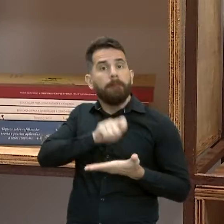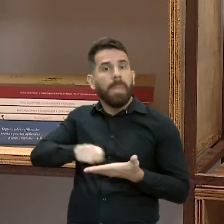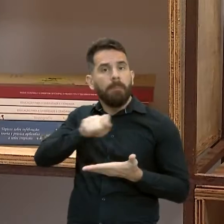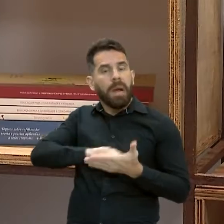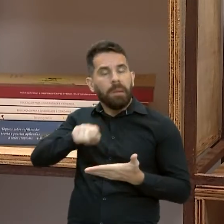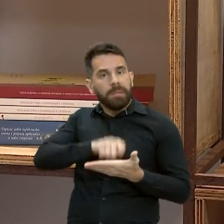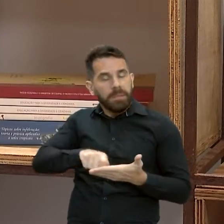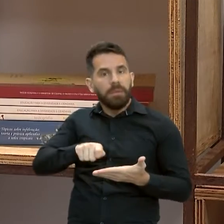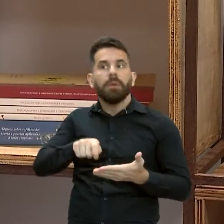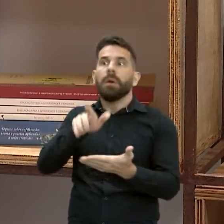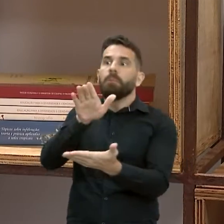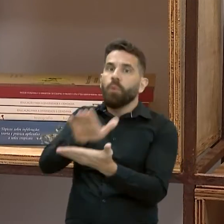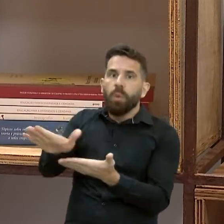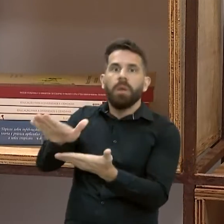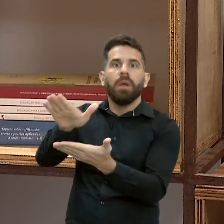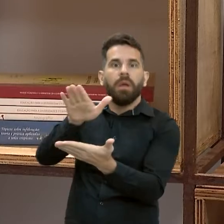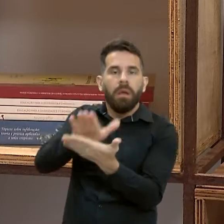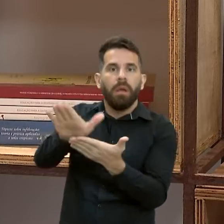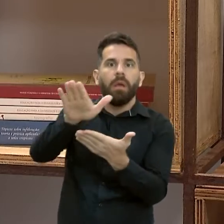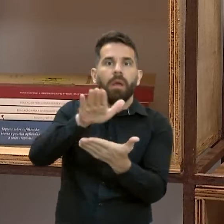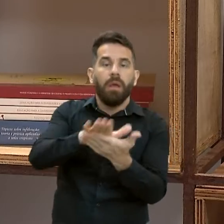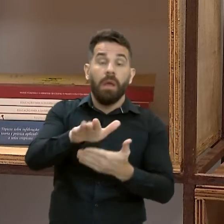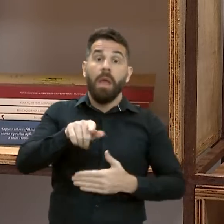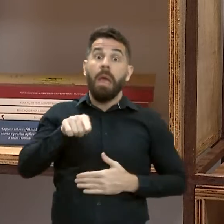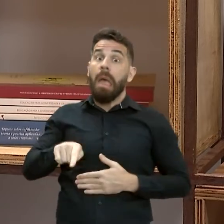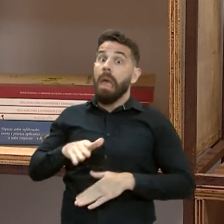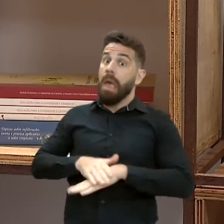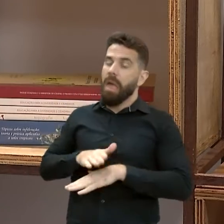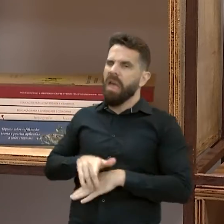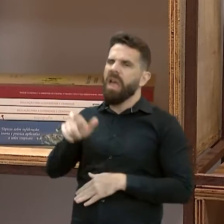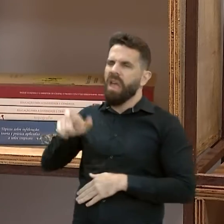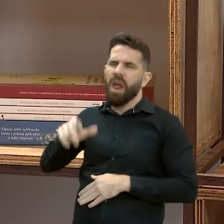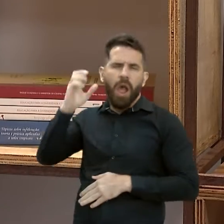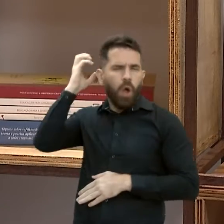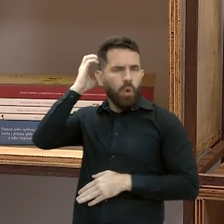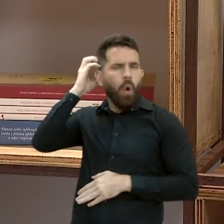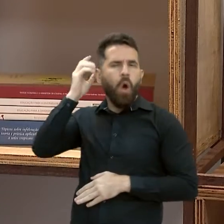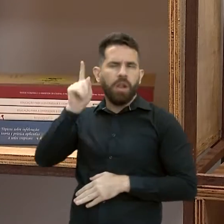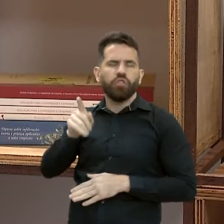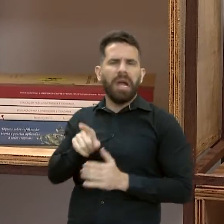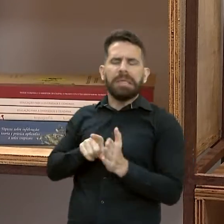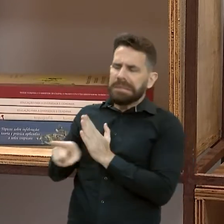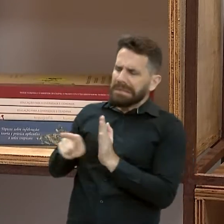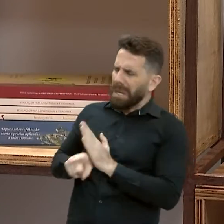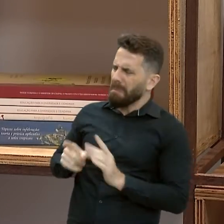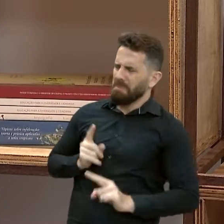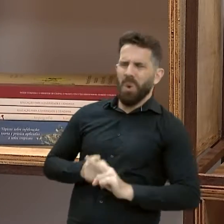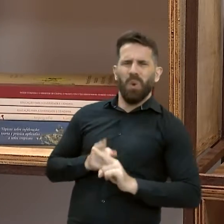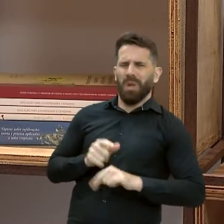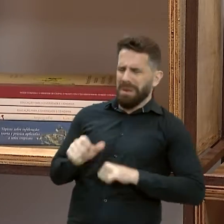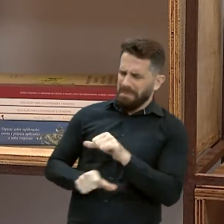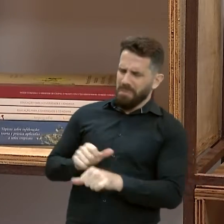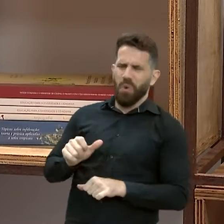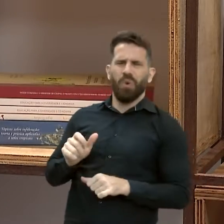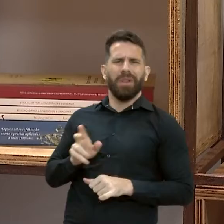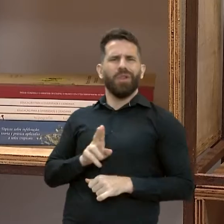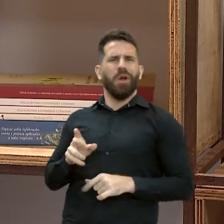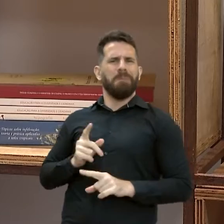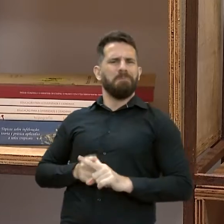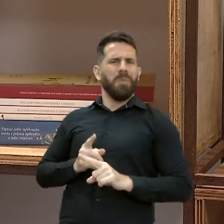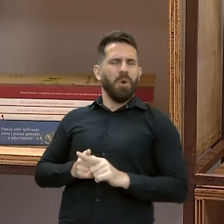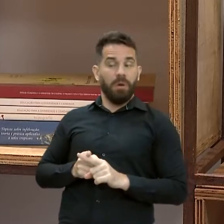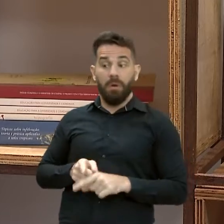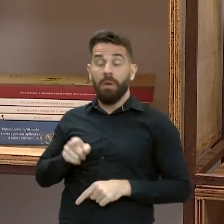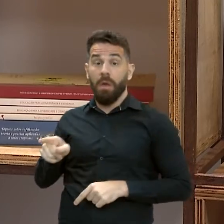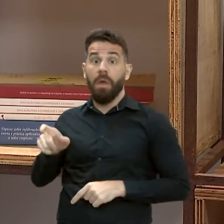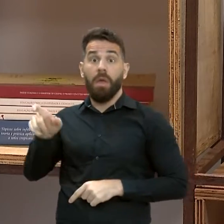E como na cidade, isso ela mesma já falou em algumas entrevistas, né, no tempo quando ela estava viva, que na